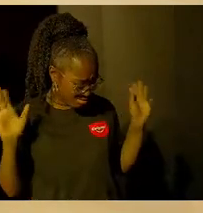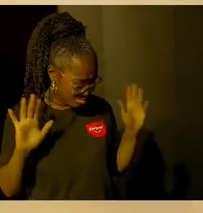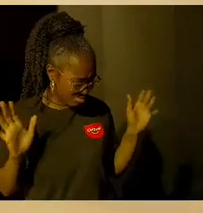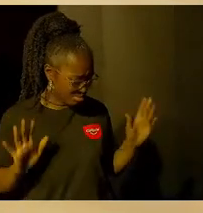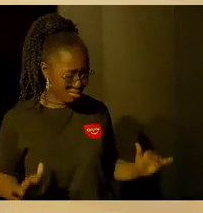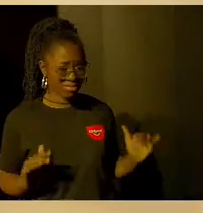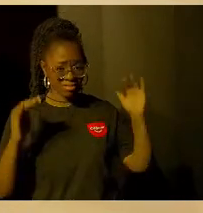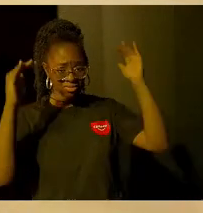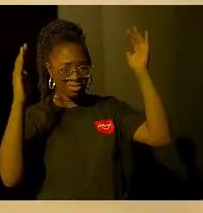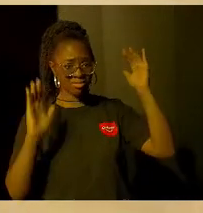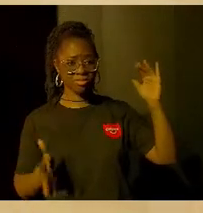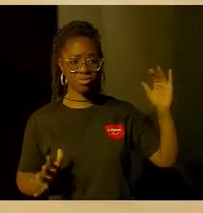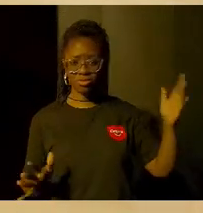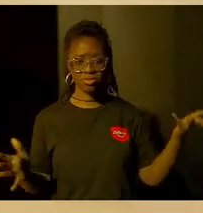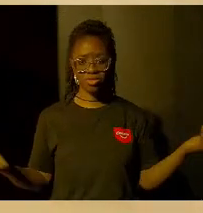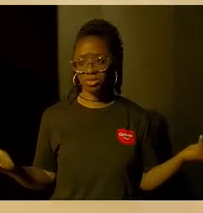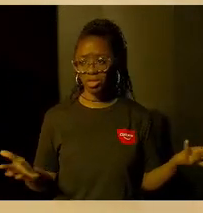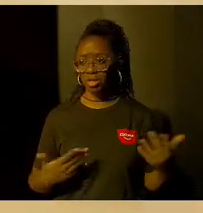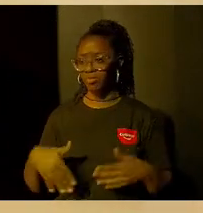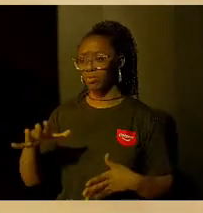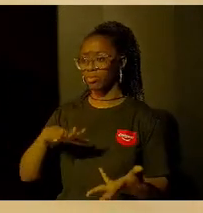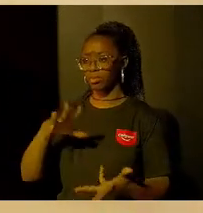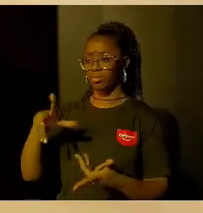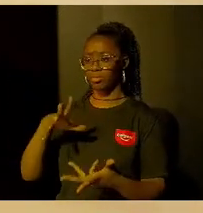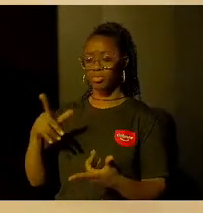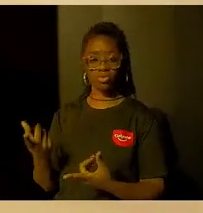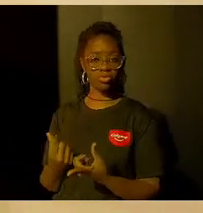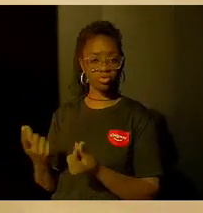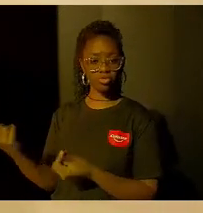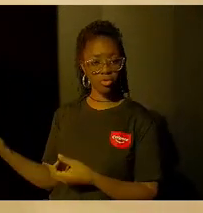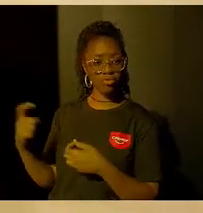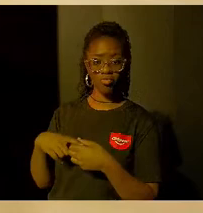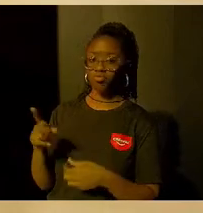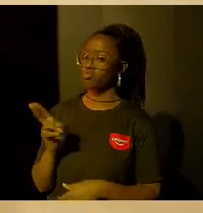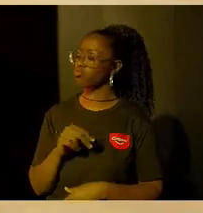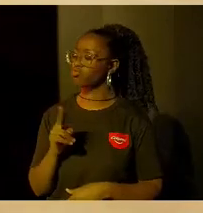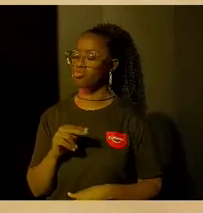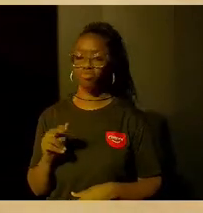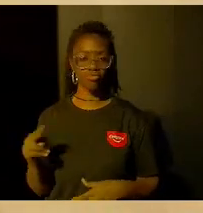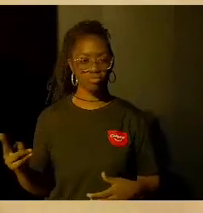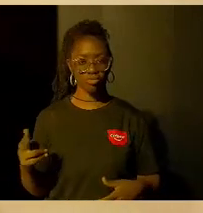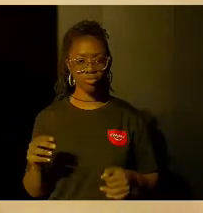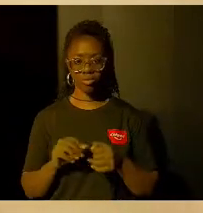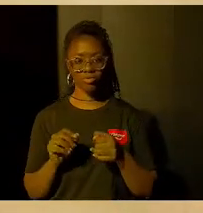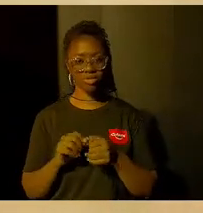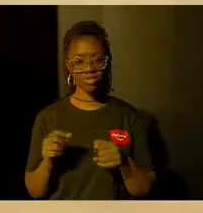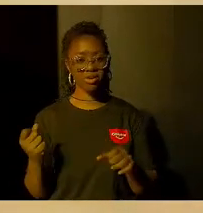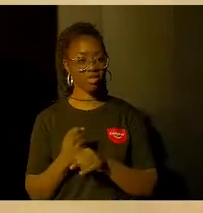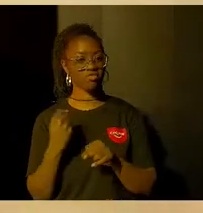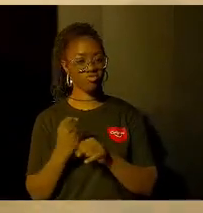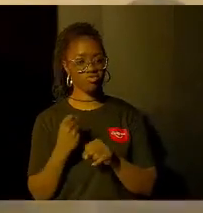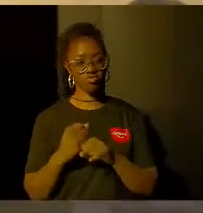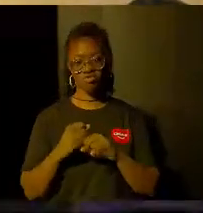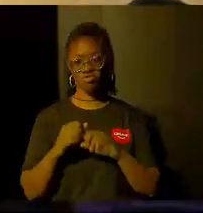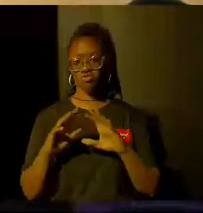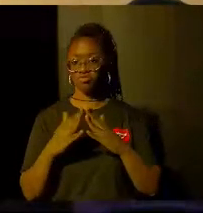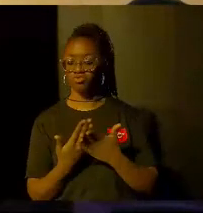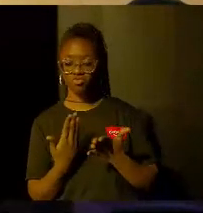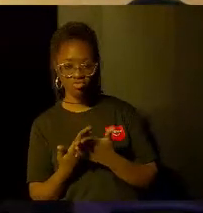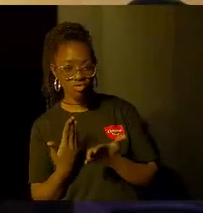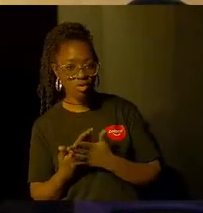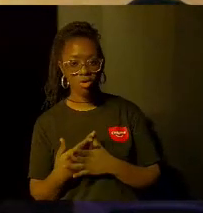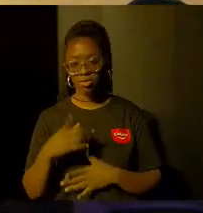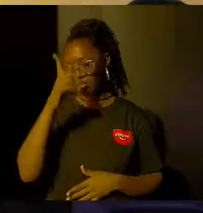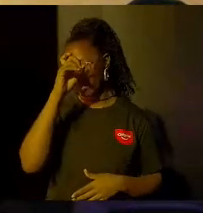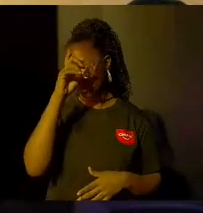meninos já cresceram tudo aqui depois vão para o mundo afora ganhar milhões não voltam nunca para construir uma escola construir um hospital o que que